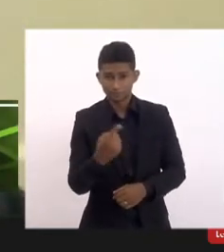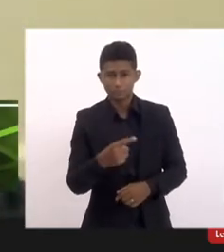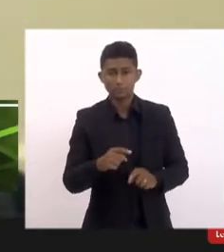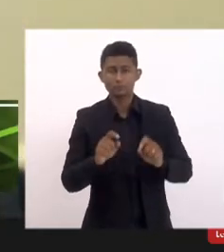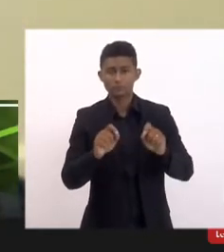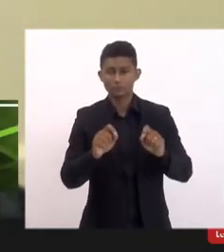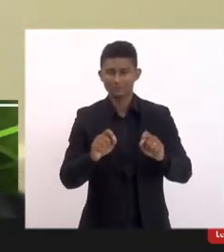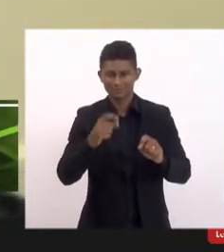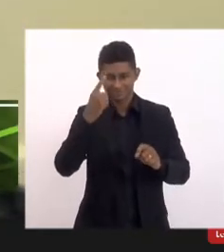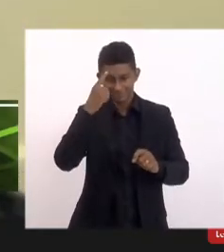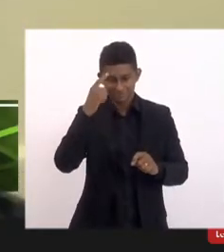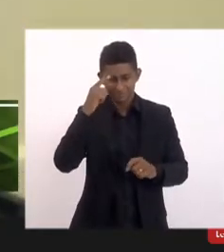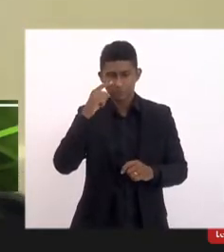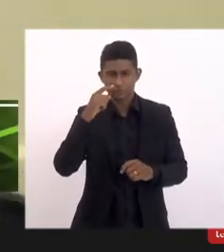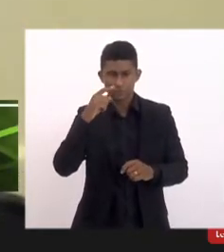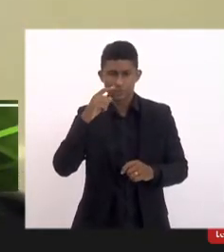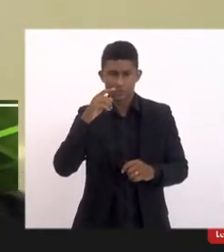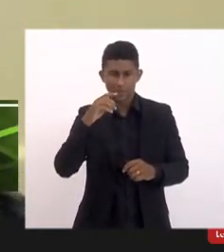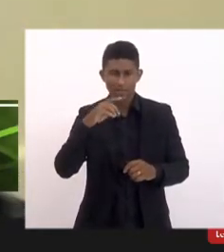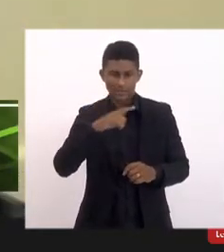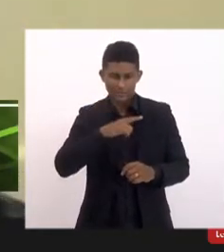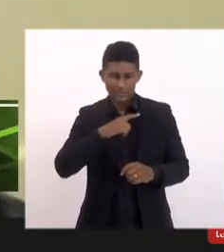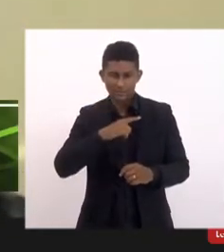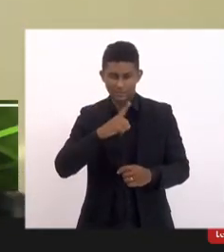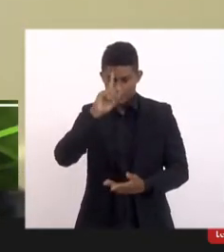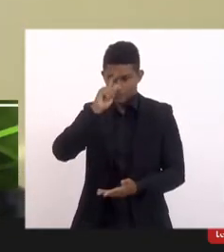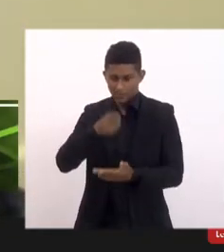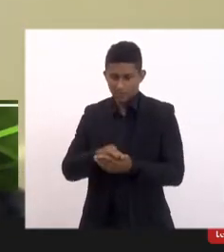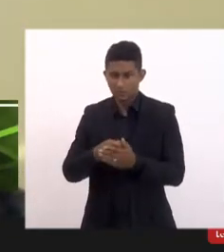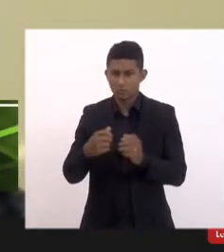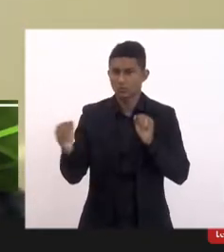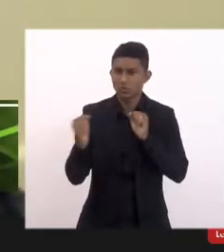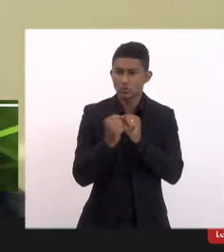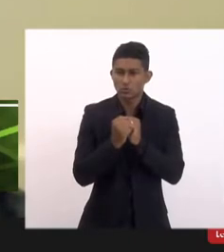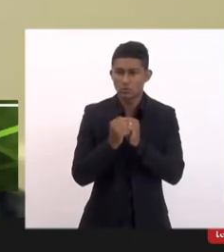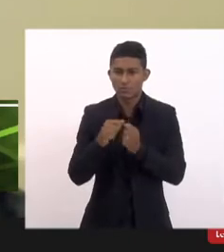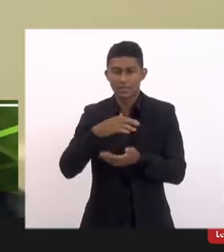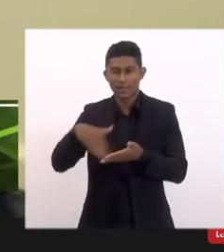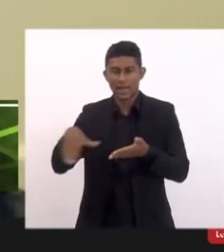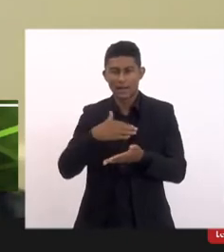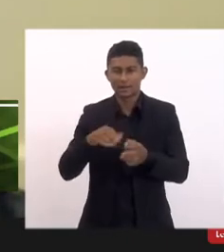a resolução conjuntamente com a SEDUC exatamente para